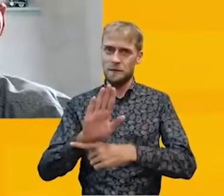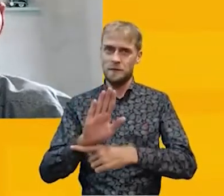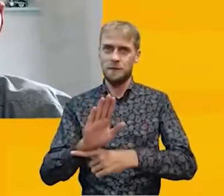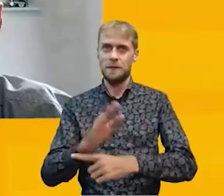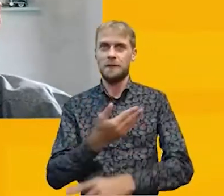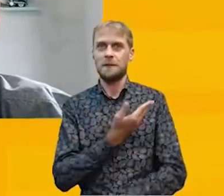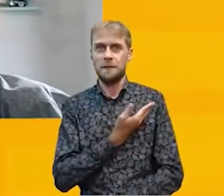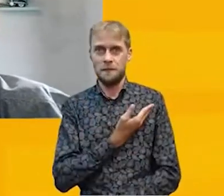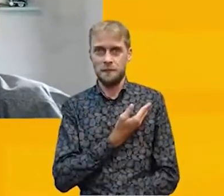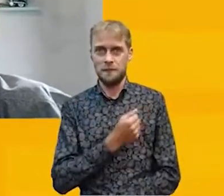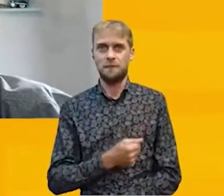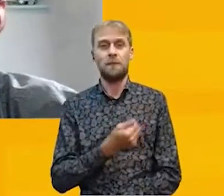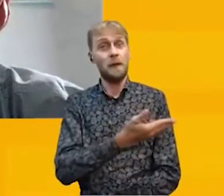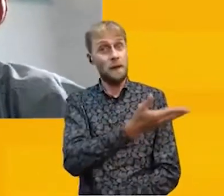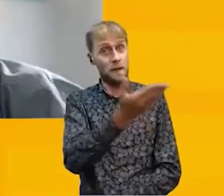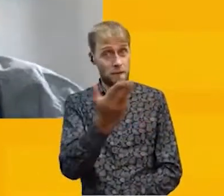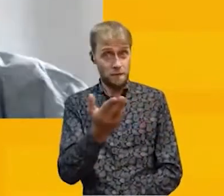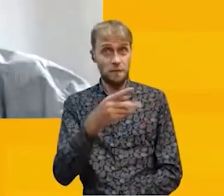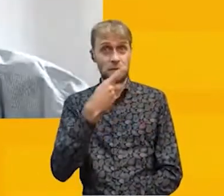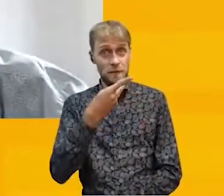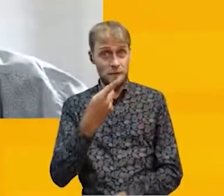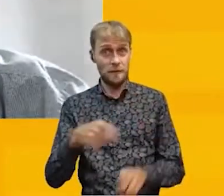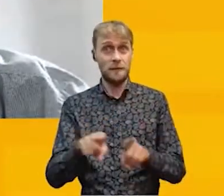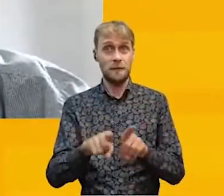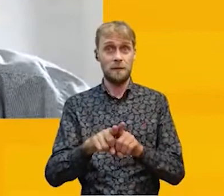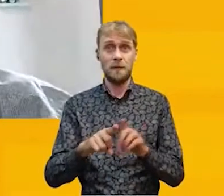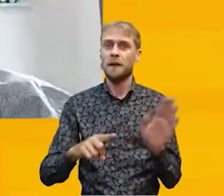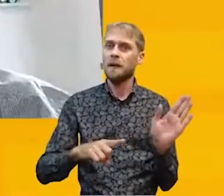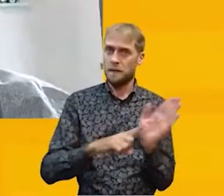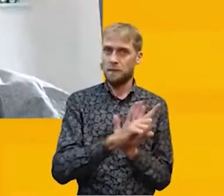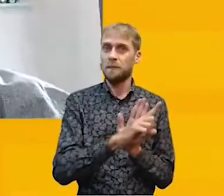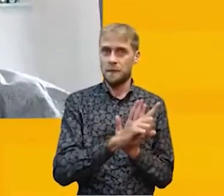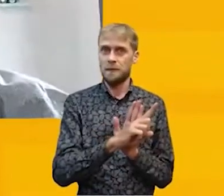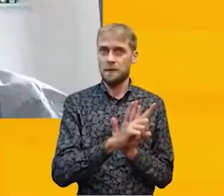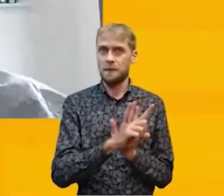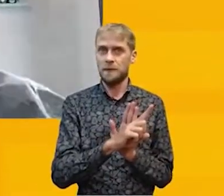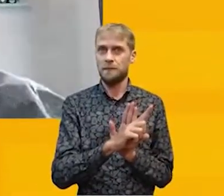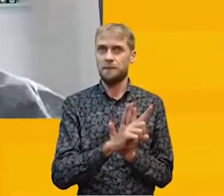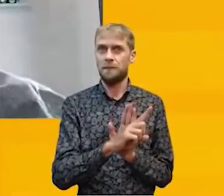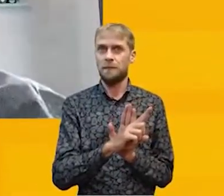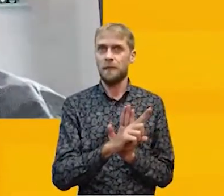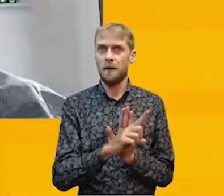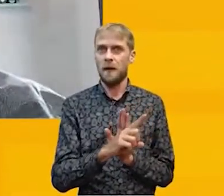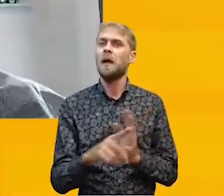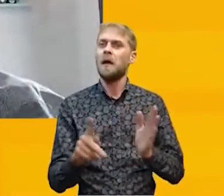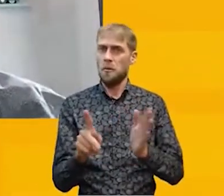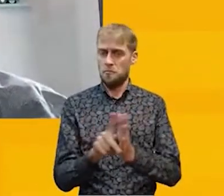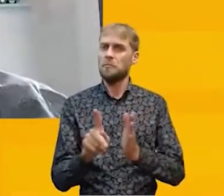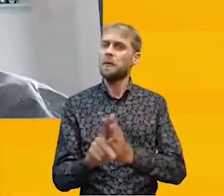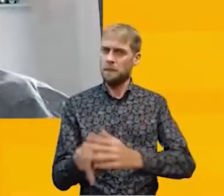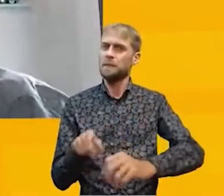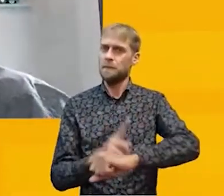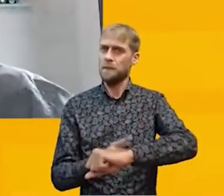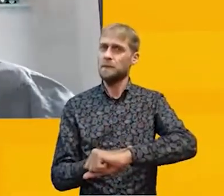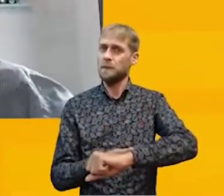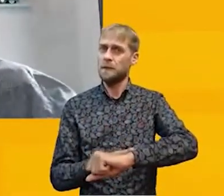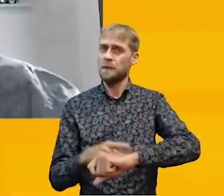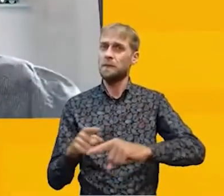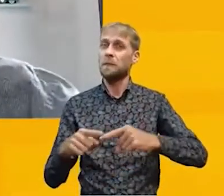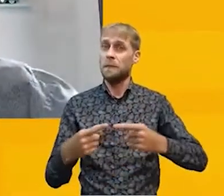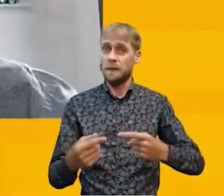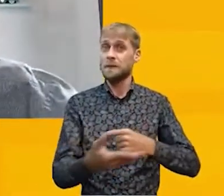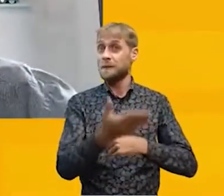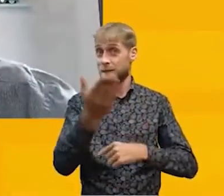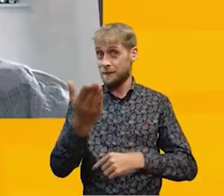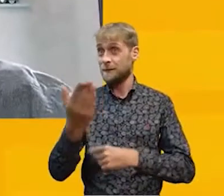amigos. Dizer a vocês que essa pergunta, ela foi até pertinente para o momento, mas que vocês